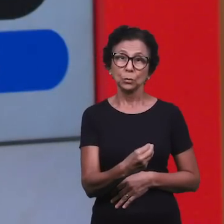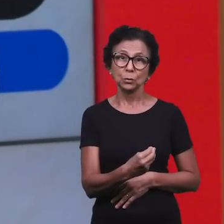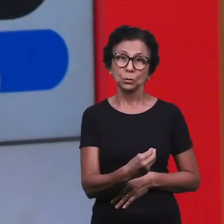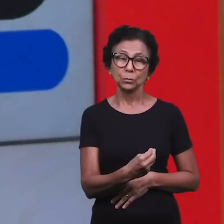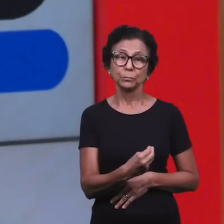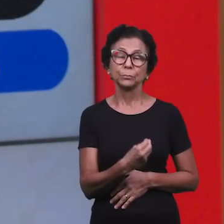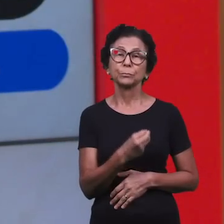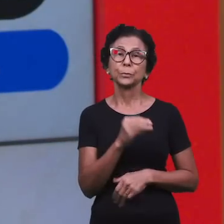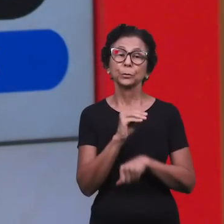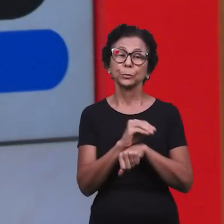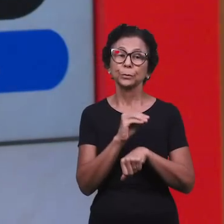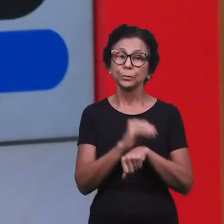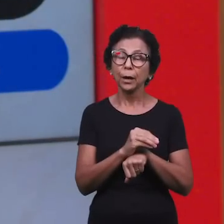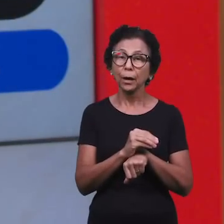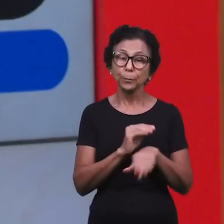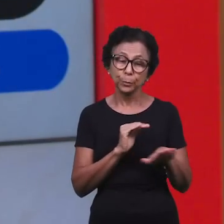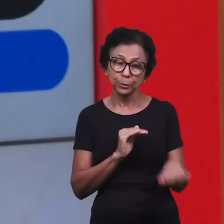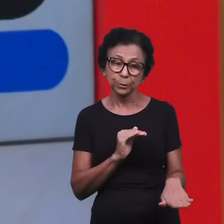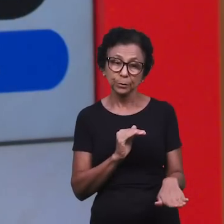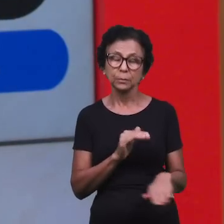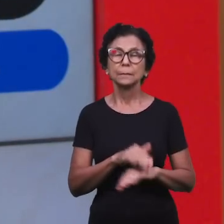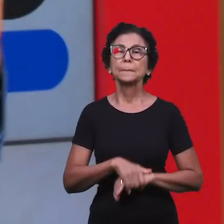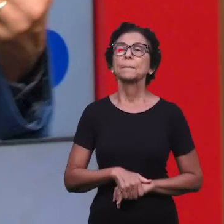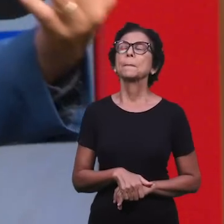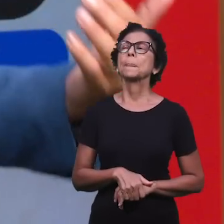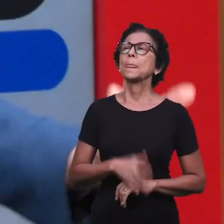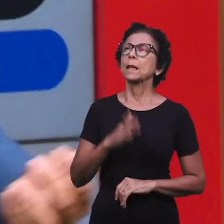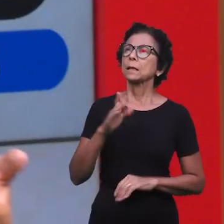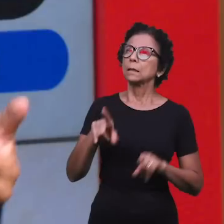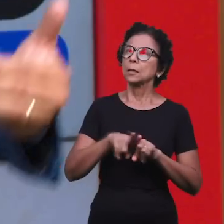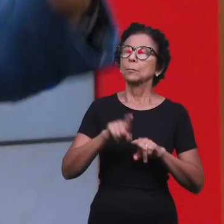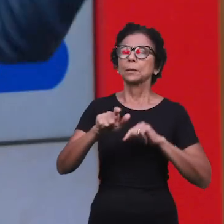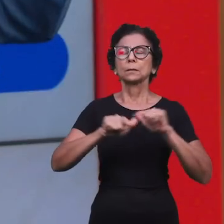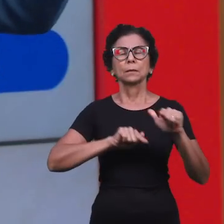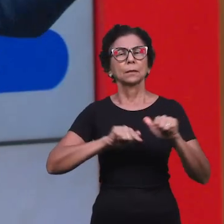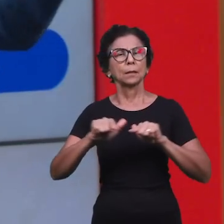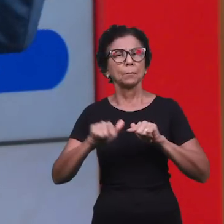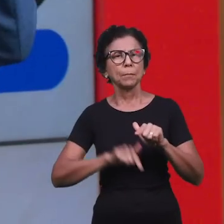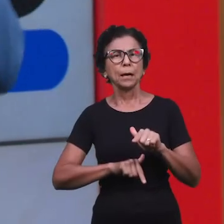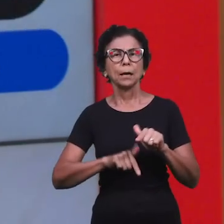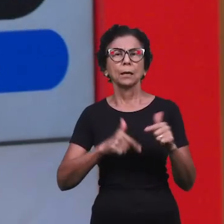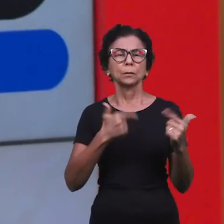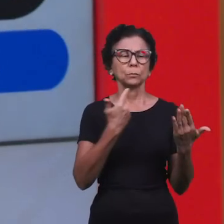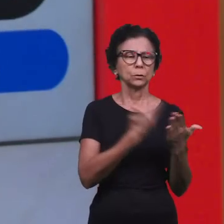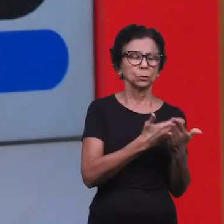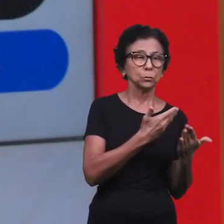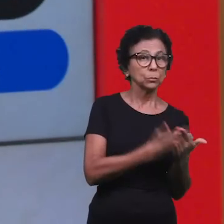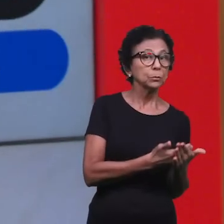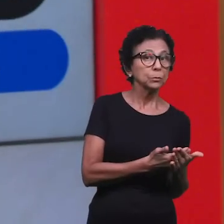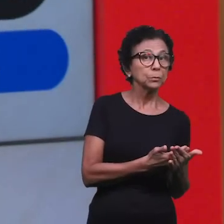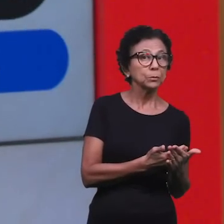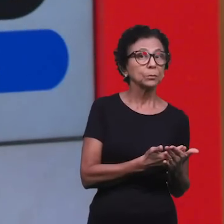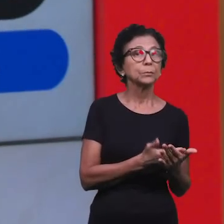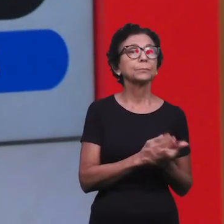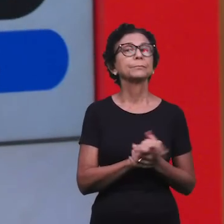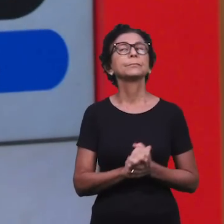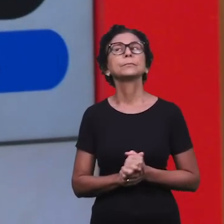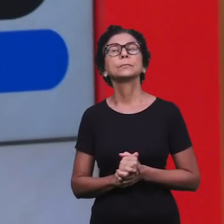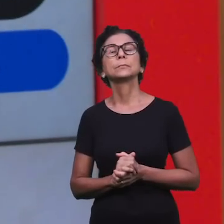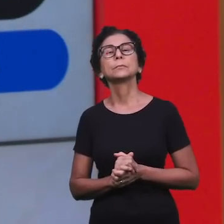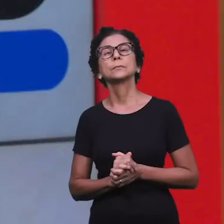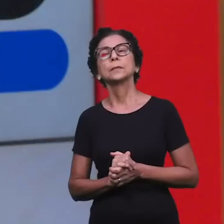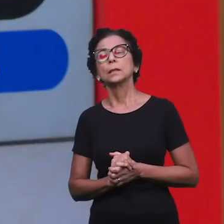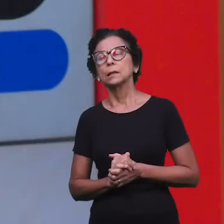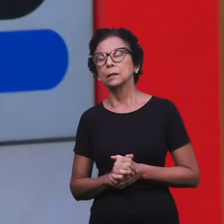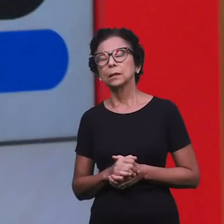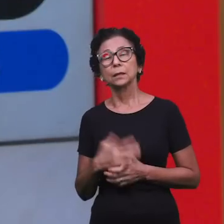poder cuidar. Muitos têm já o seu trabalho, trabalham e estudam, tá certo? Tem já um